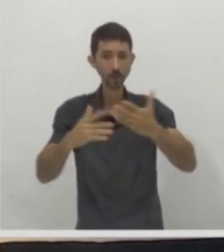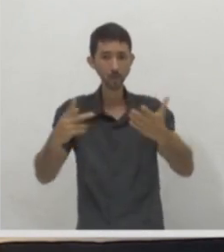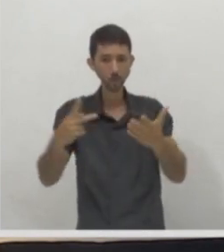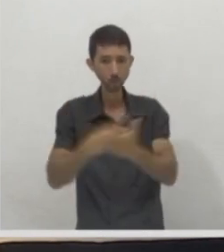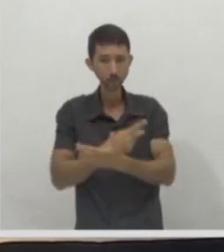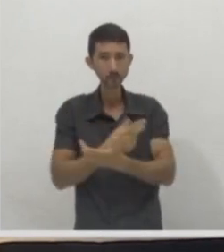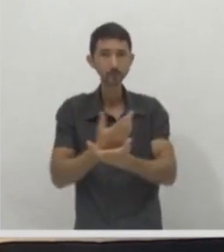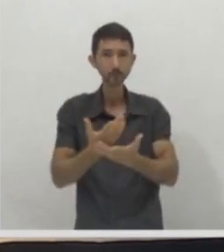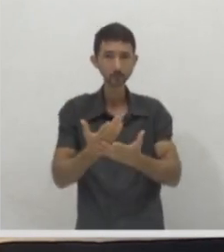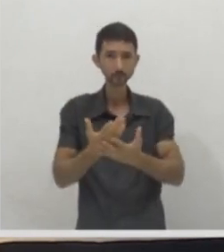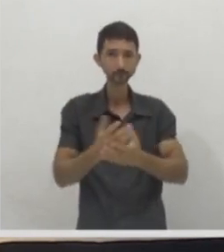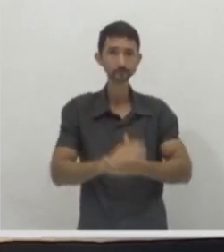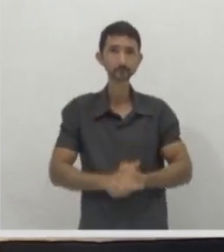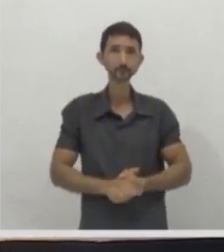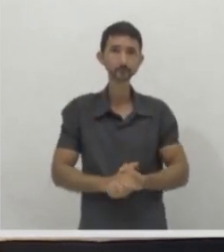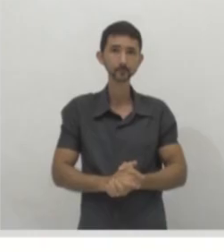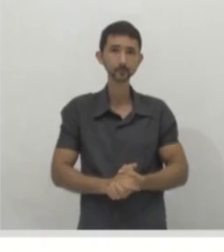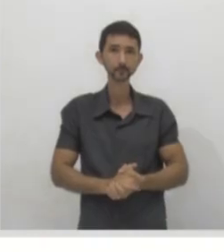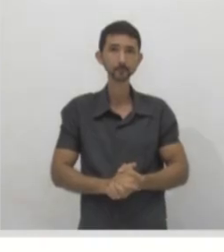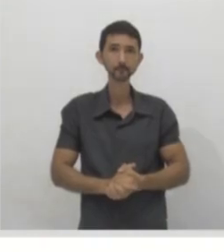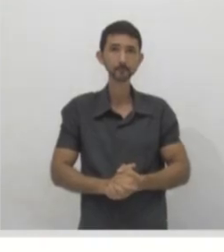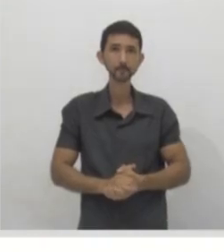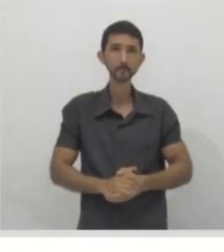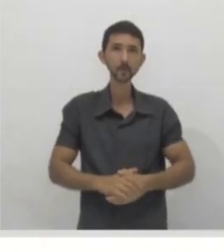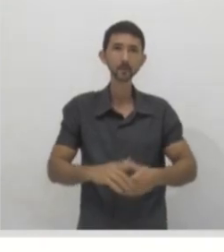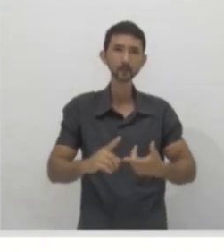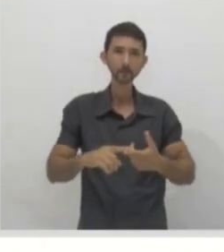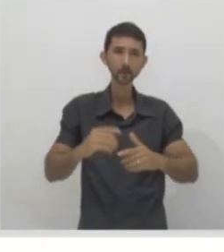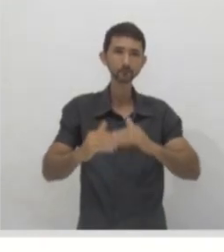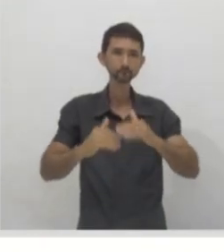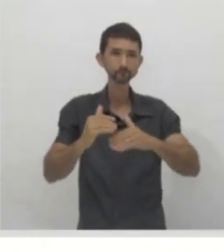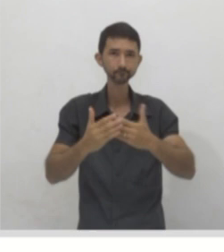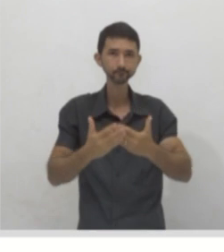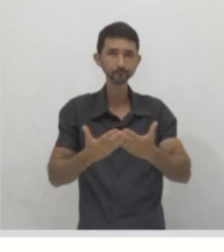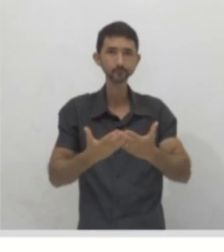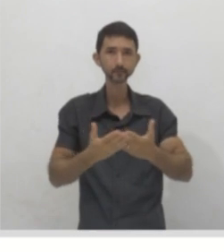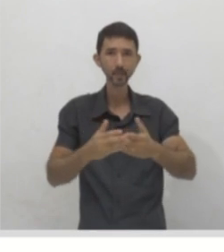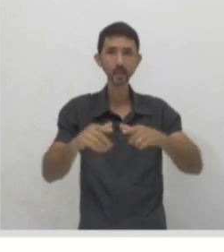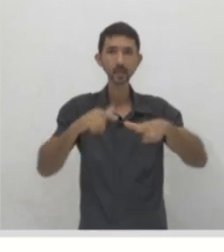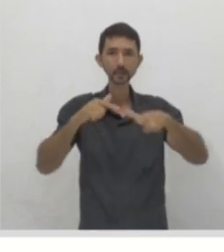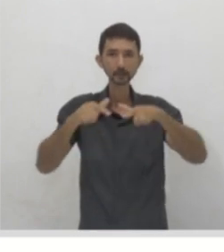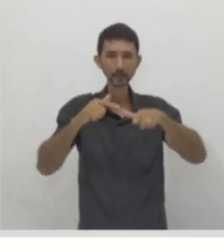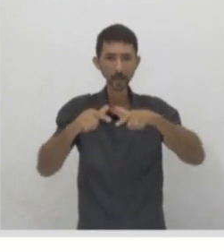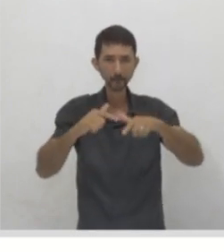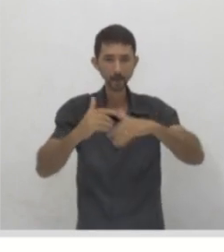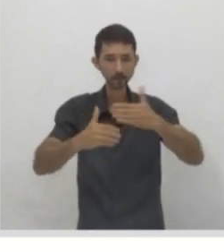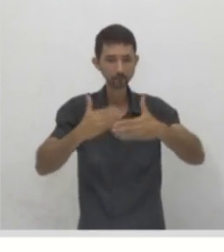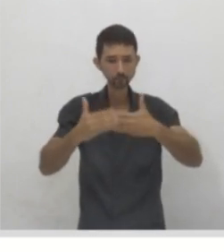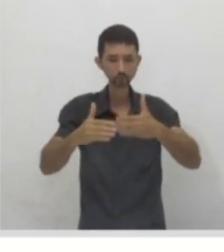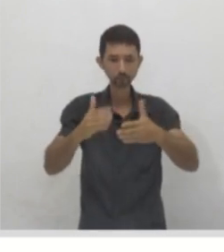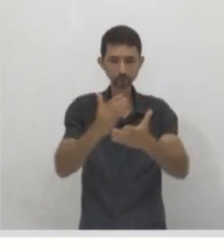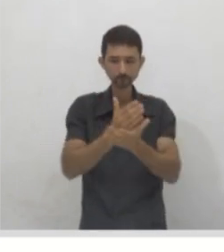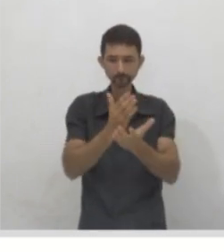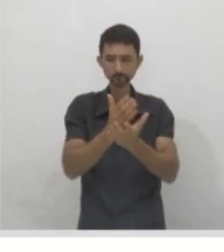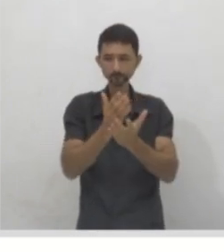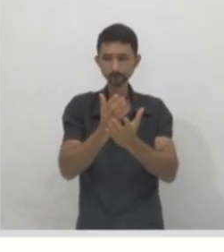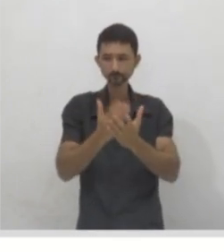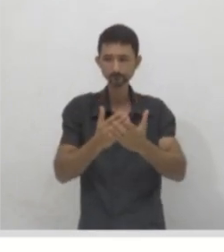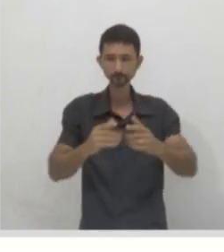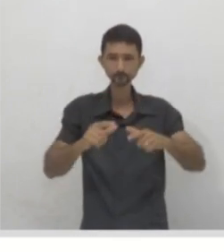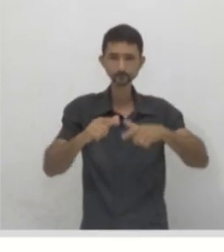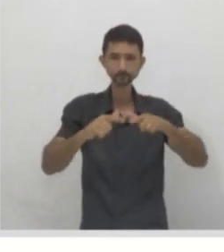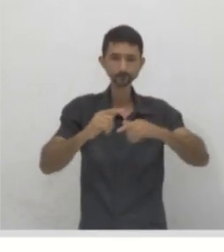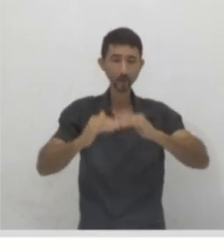nós vamos reparar. Ainda há mais especialização das atividades, porque o grau